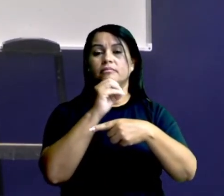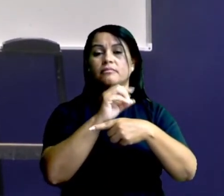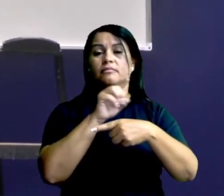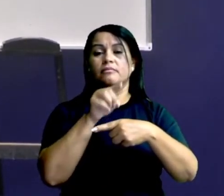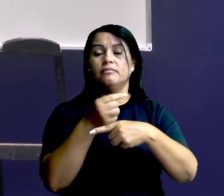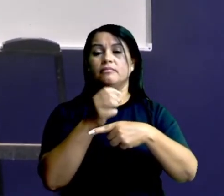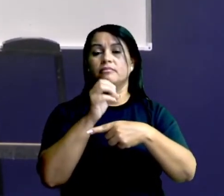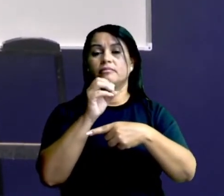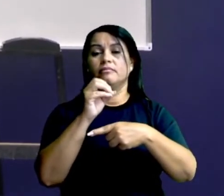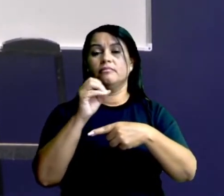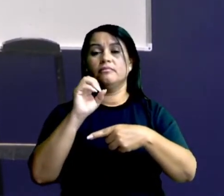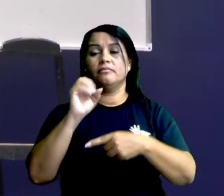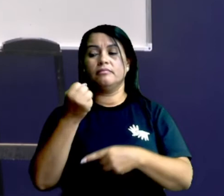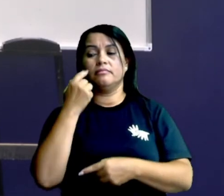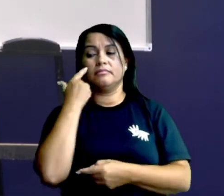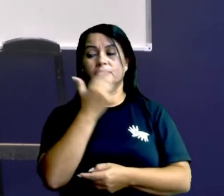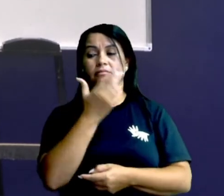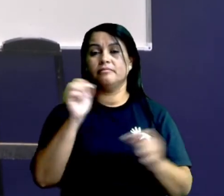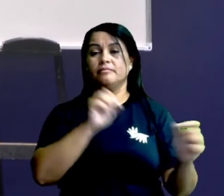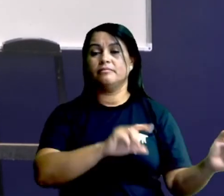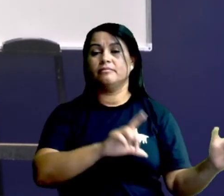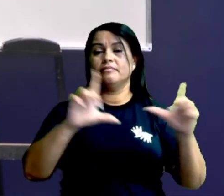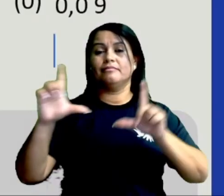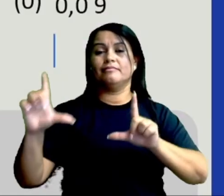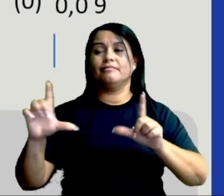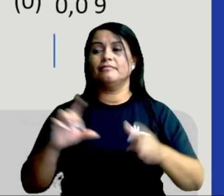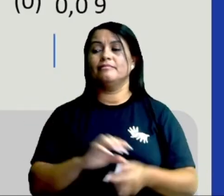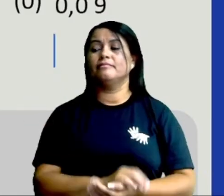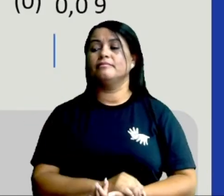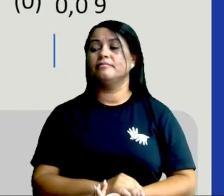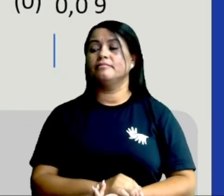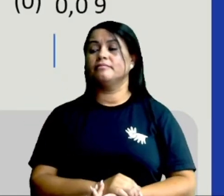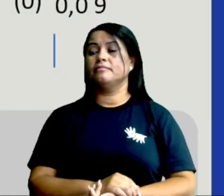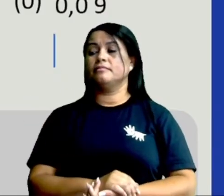0,008. Vamos ver lá na tela?